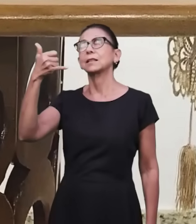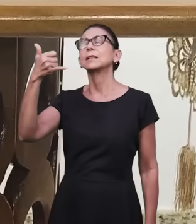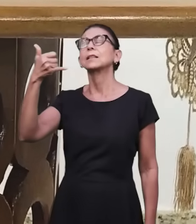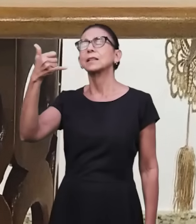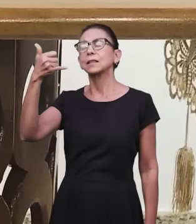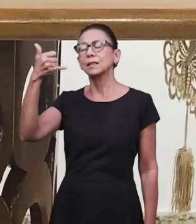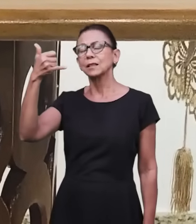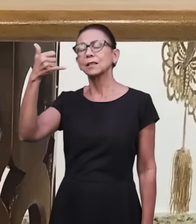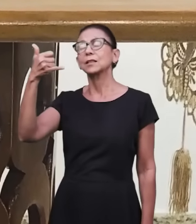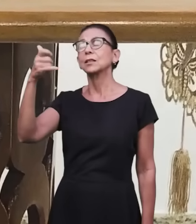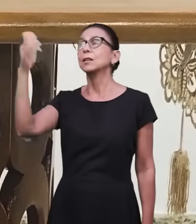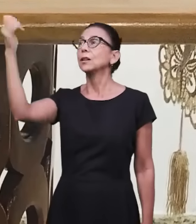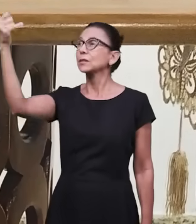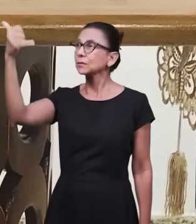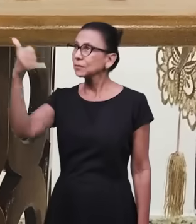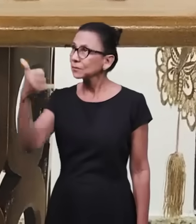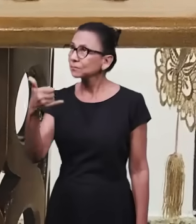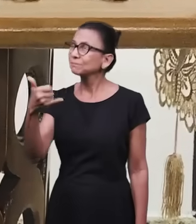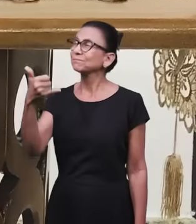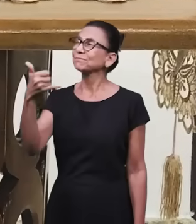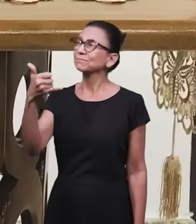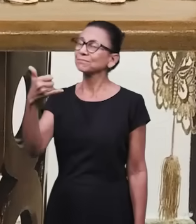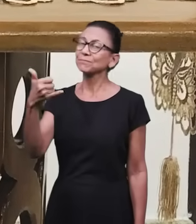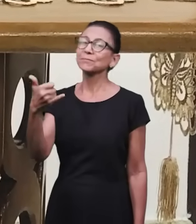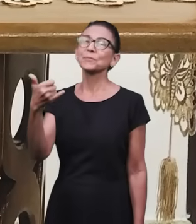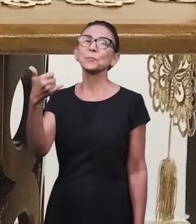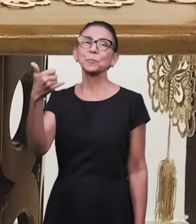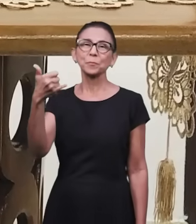Deus, fala,